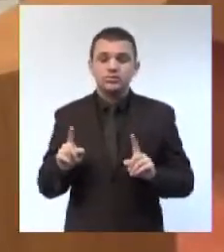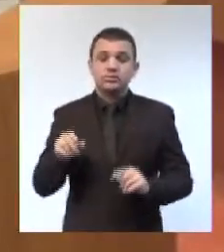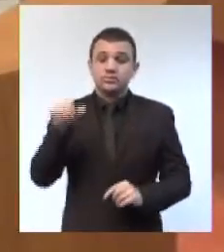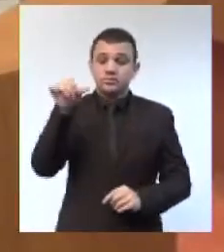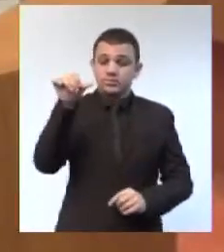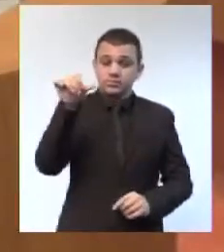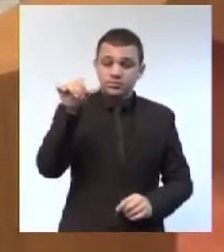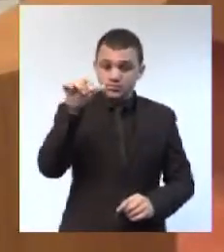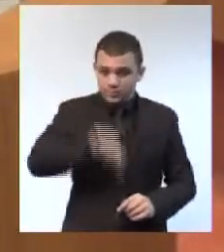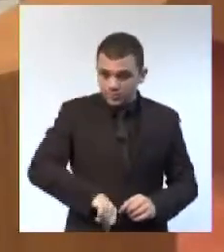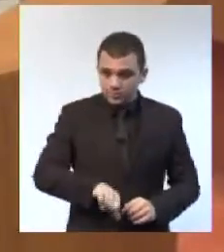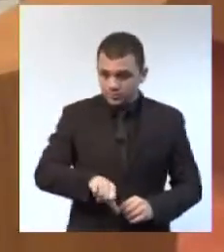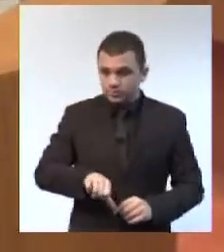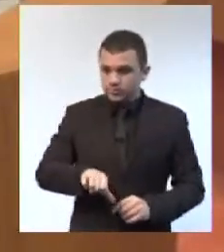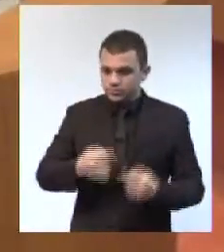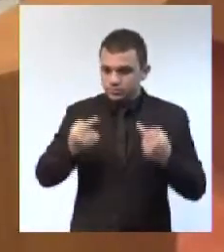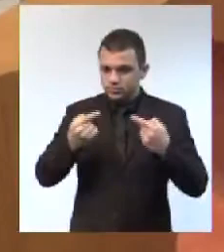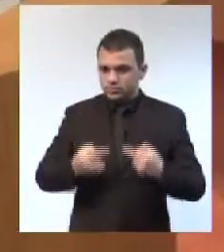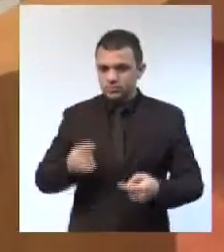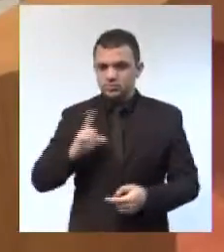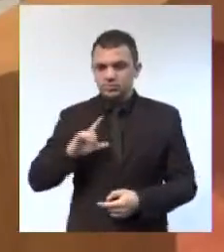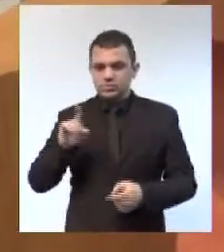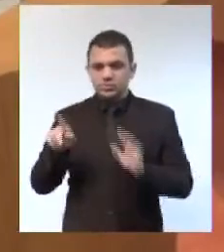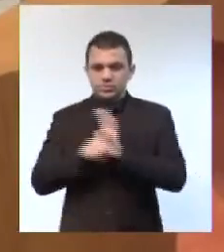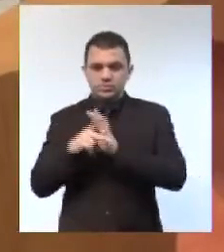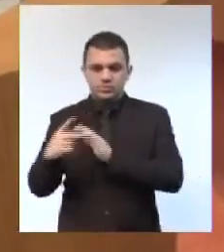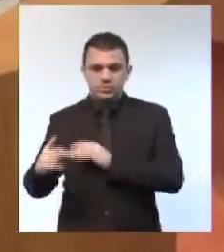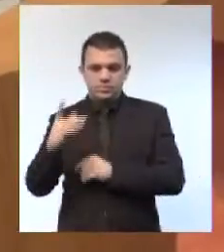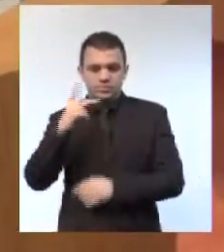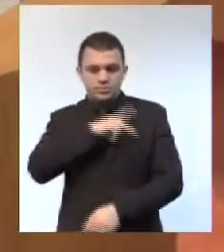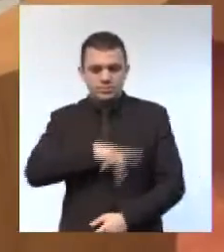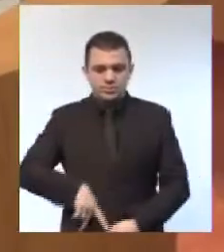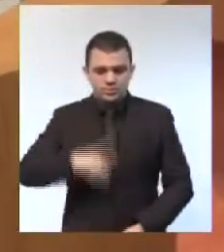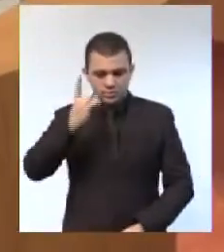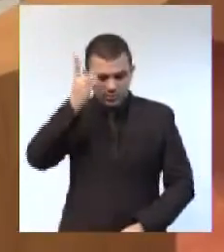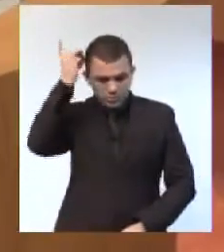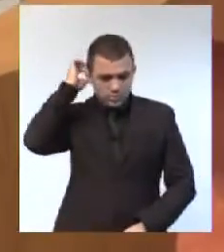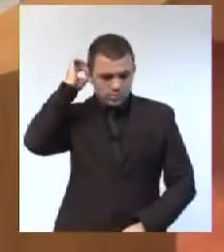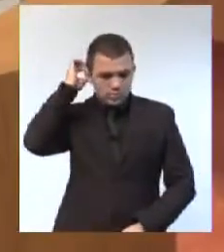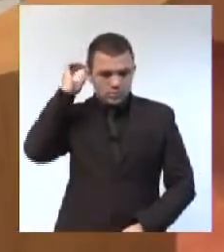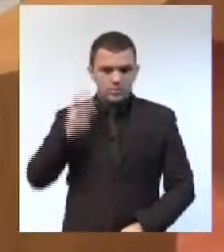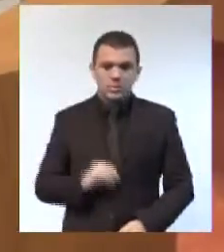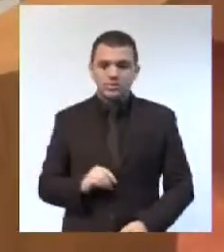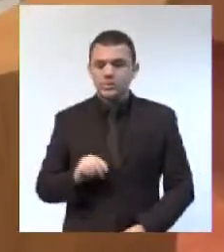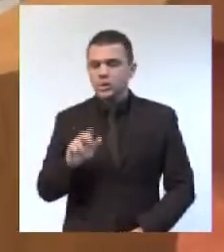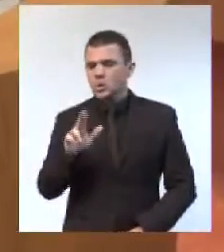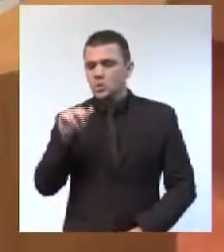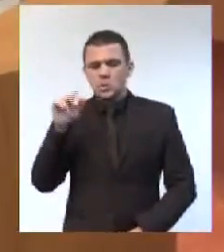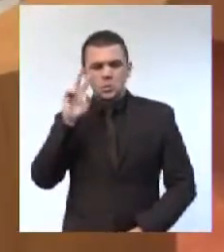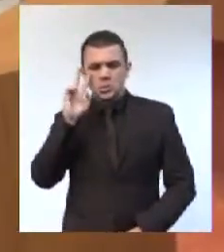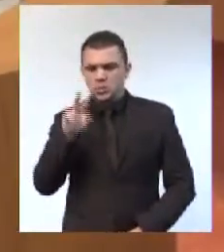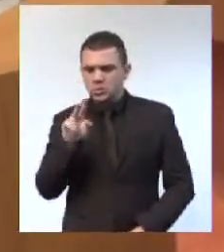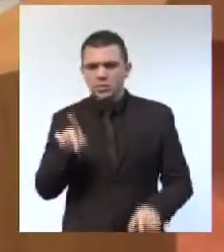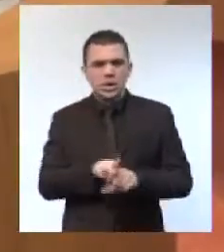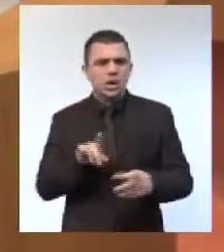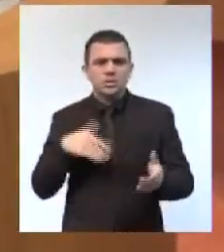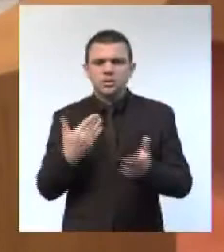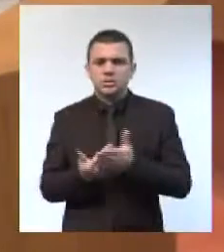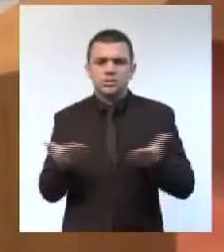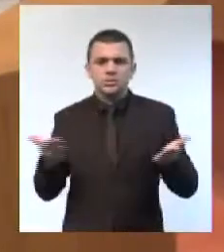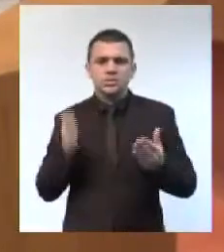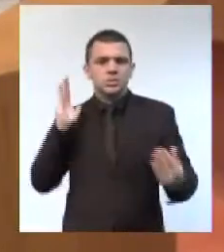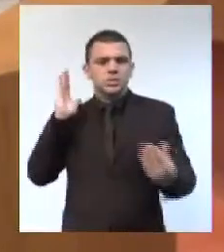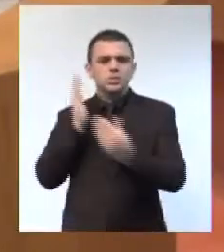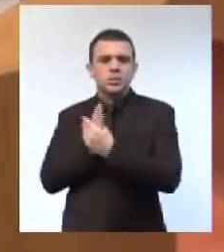ferrenhos opositores da presidente Dilma não ousam falar ainda e nunca até hoje protocolaram um pedido de impeachment da